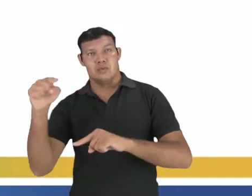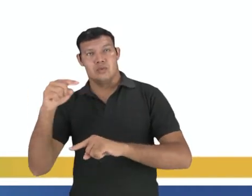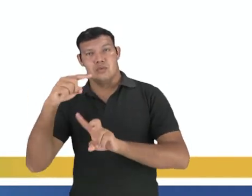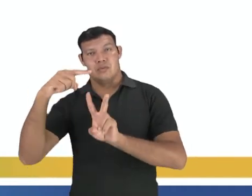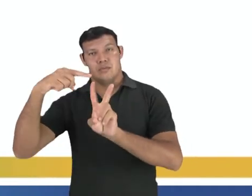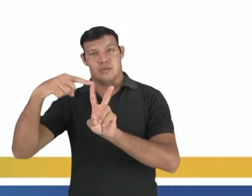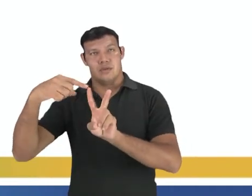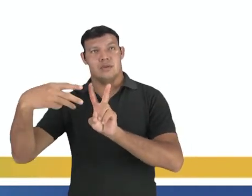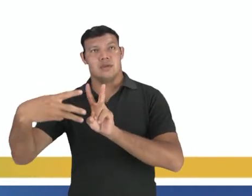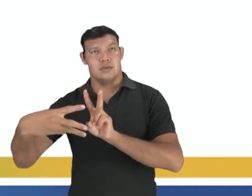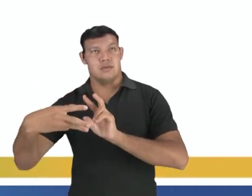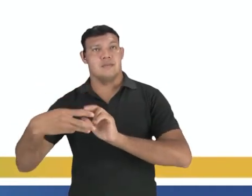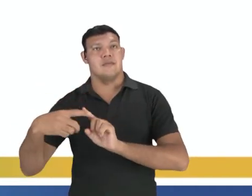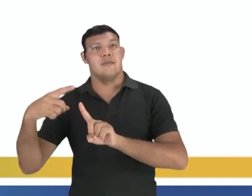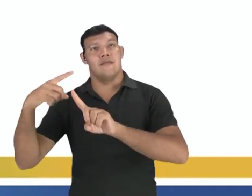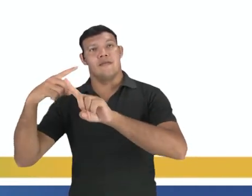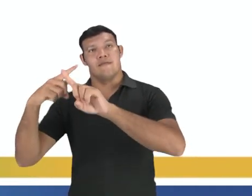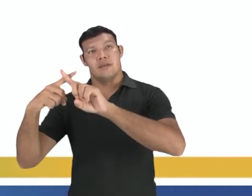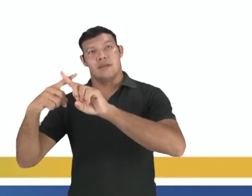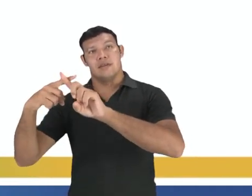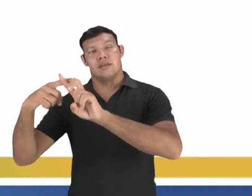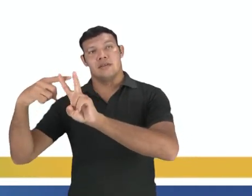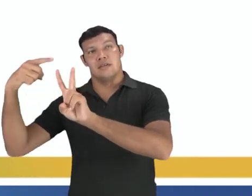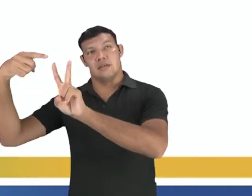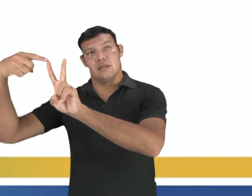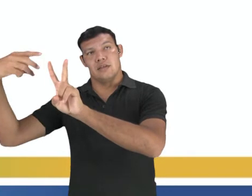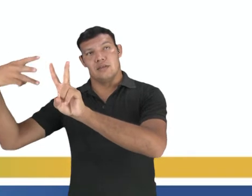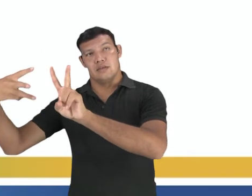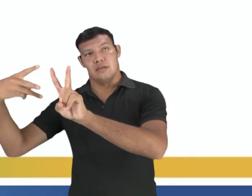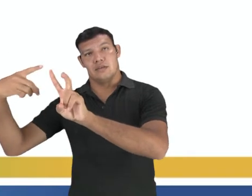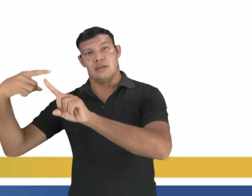igual a raiz de 3 sobre 3.